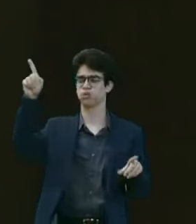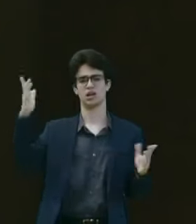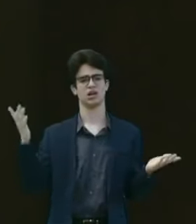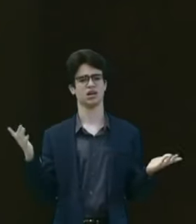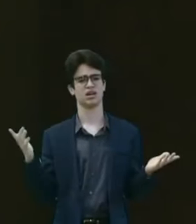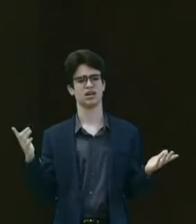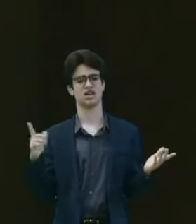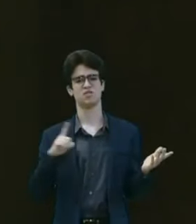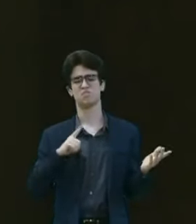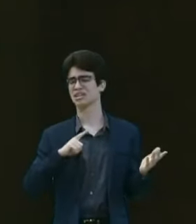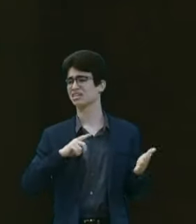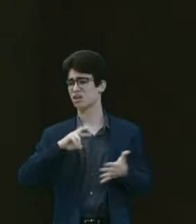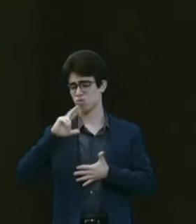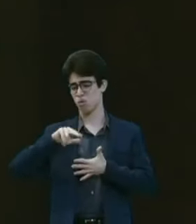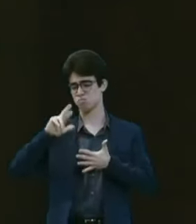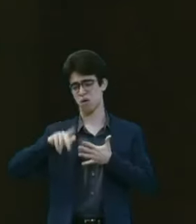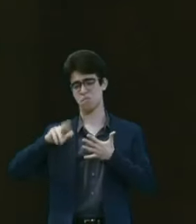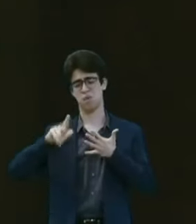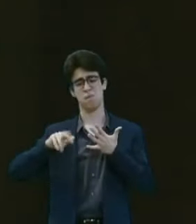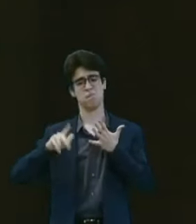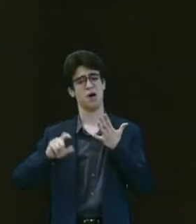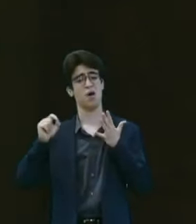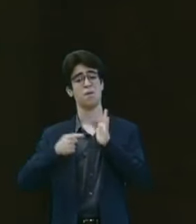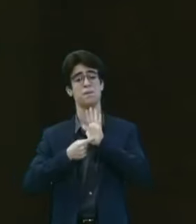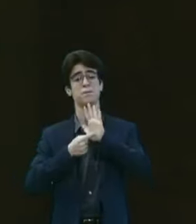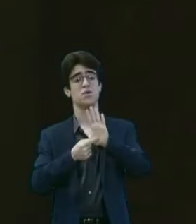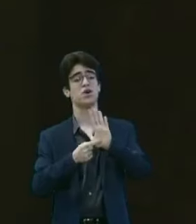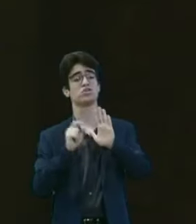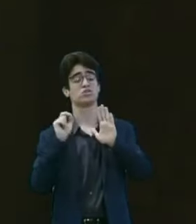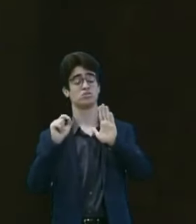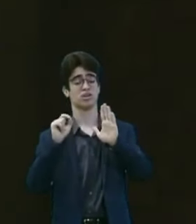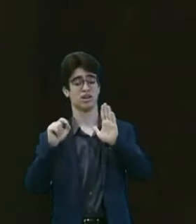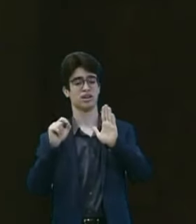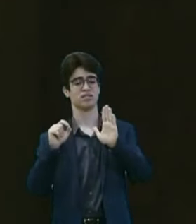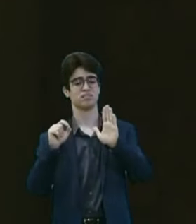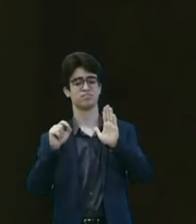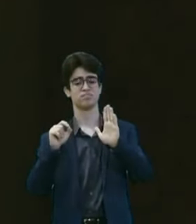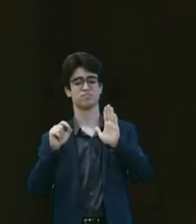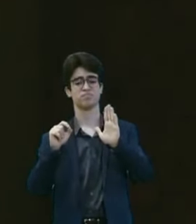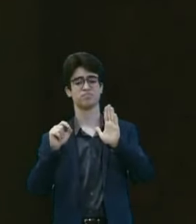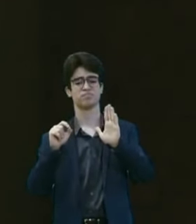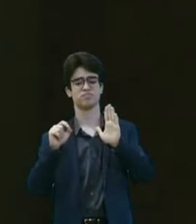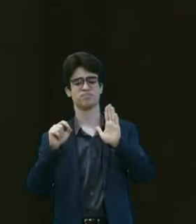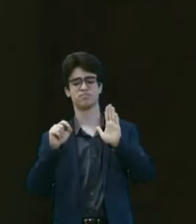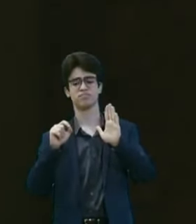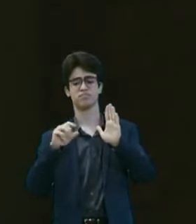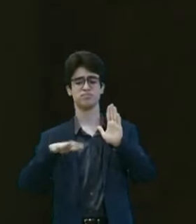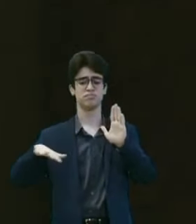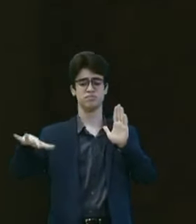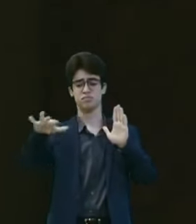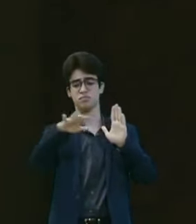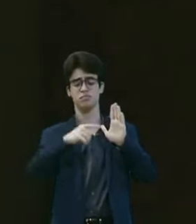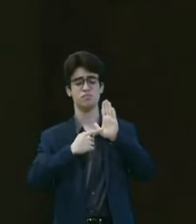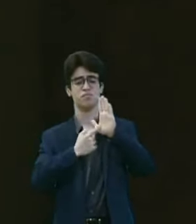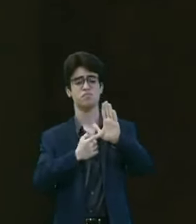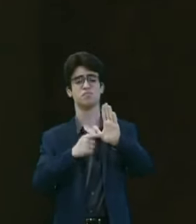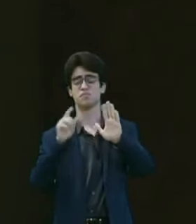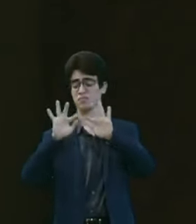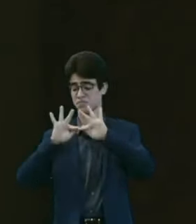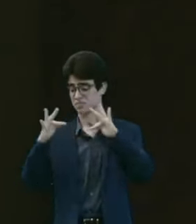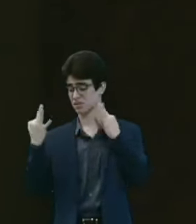E são vários os aspectos que apontam para uma realidade de